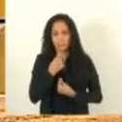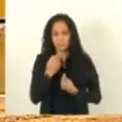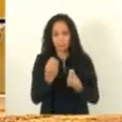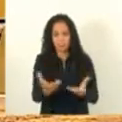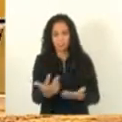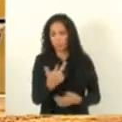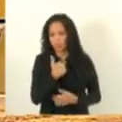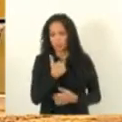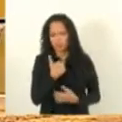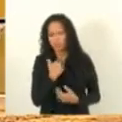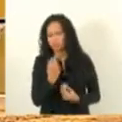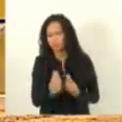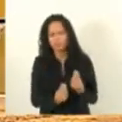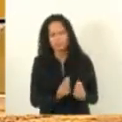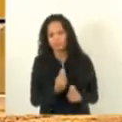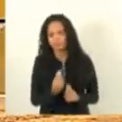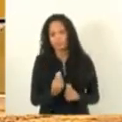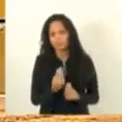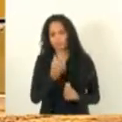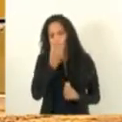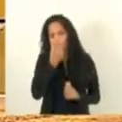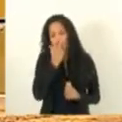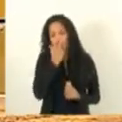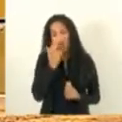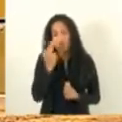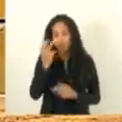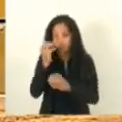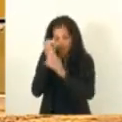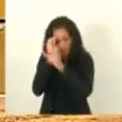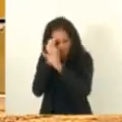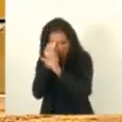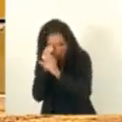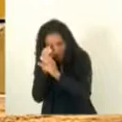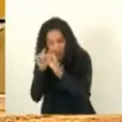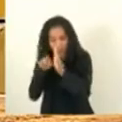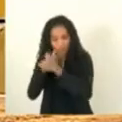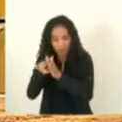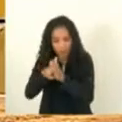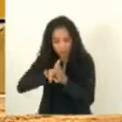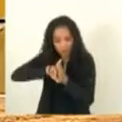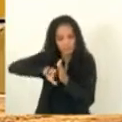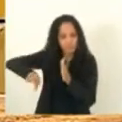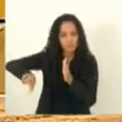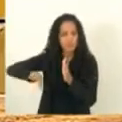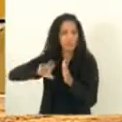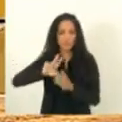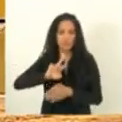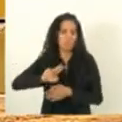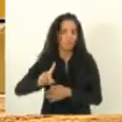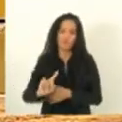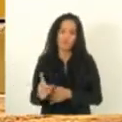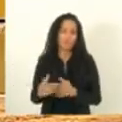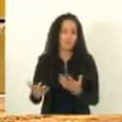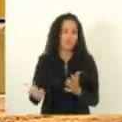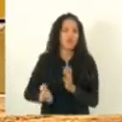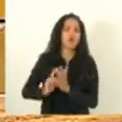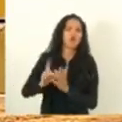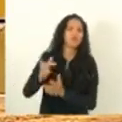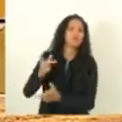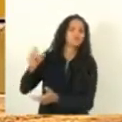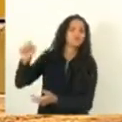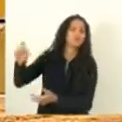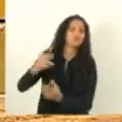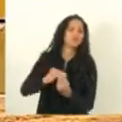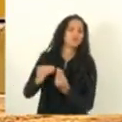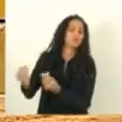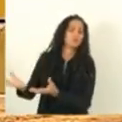supõe-se, então, que esse sangue não vai ser bem avaliado, que não vai ser bem examinado antes de ser utilizado. Então, nós precisamos